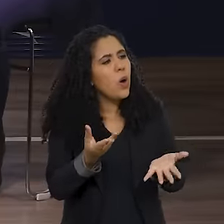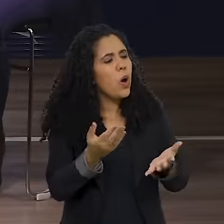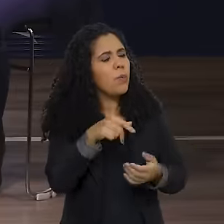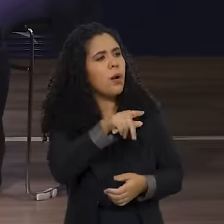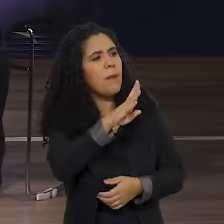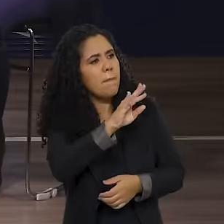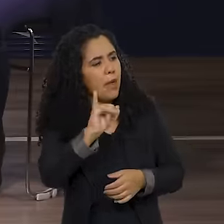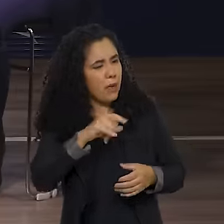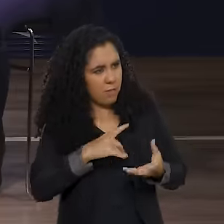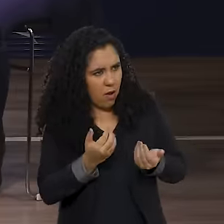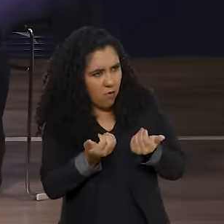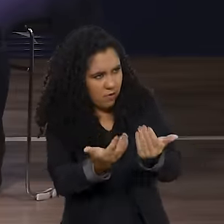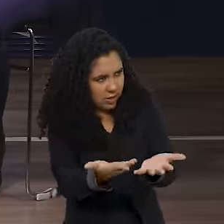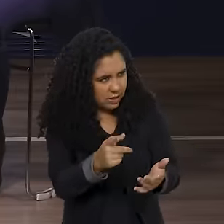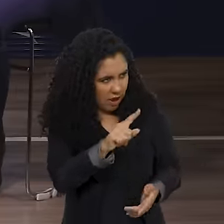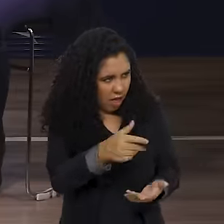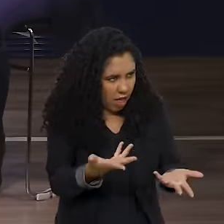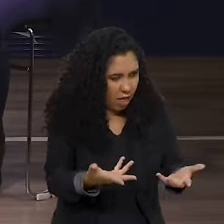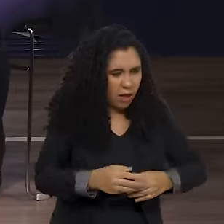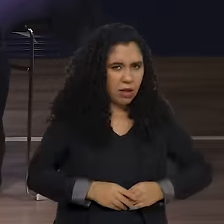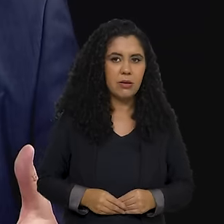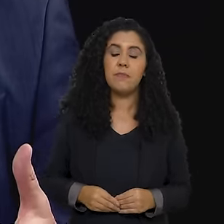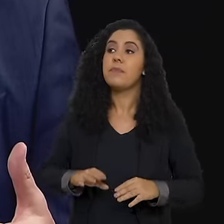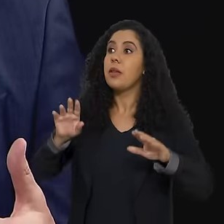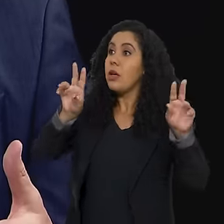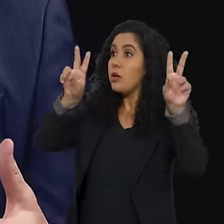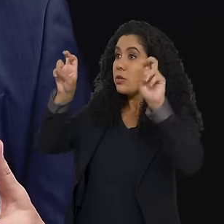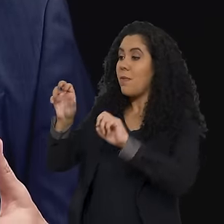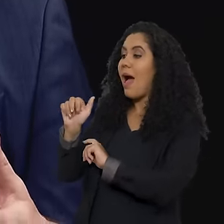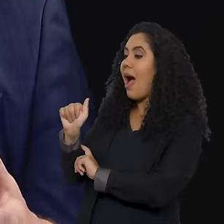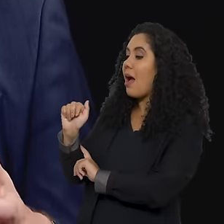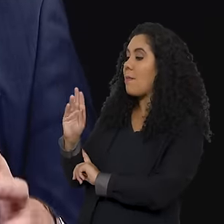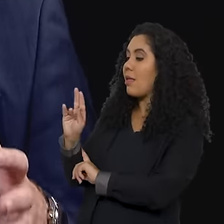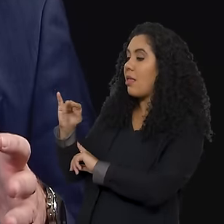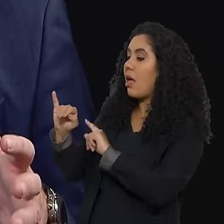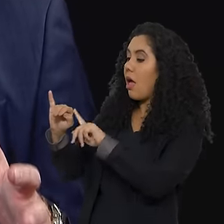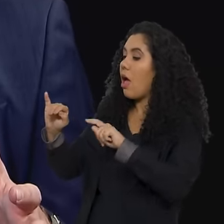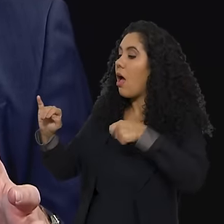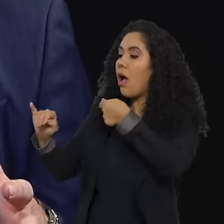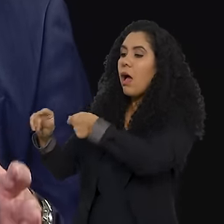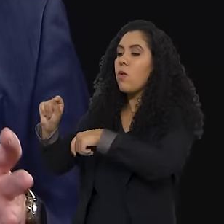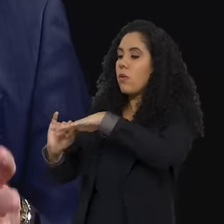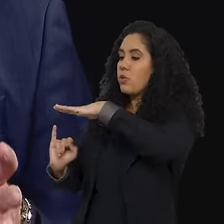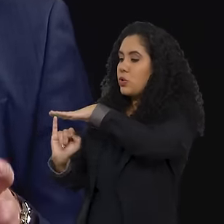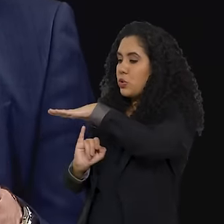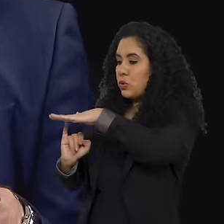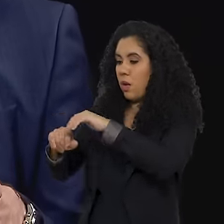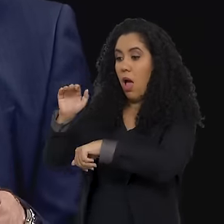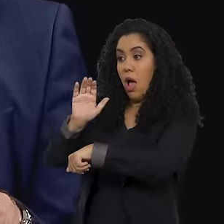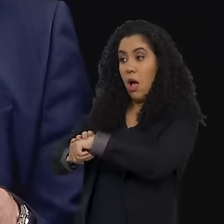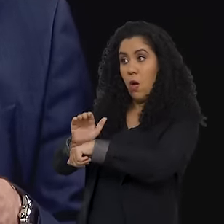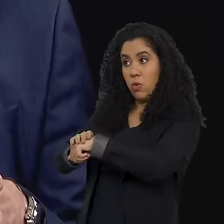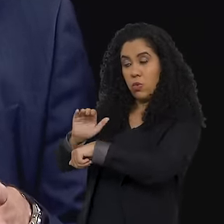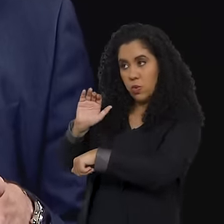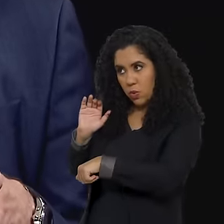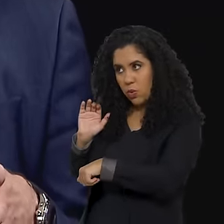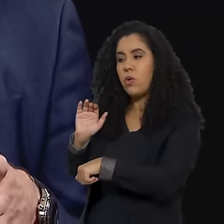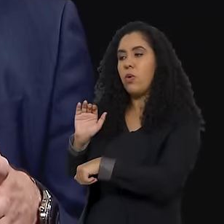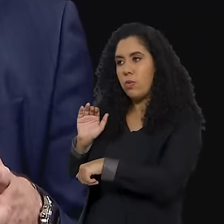para dar essa consultoria, vamos dizer assim? A ABDI ela é uma instituição, é um serviço social